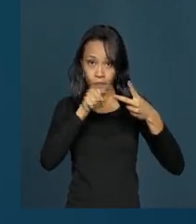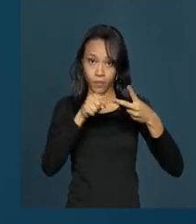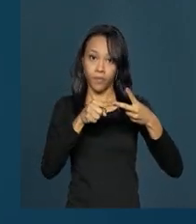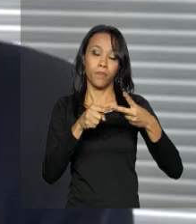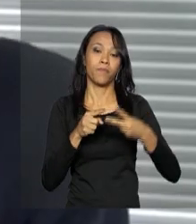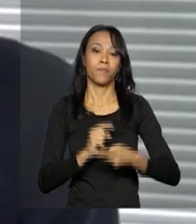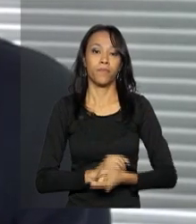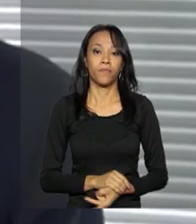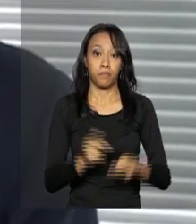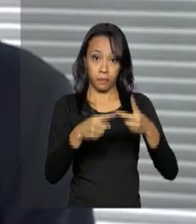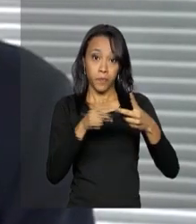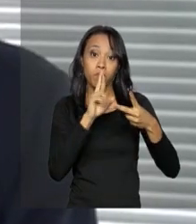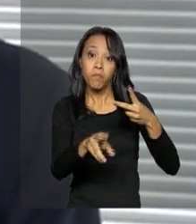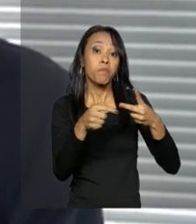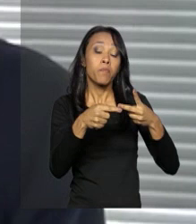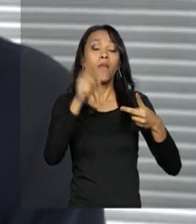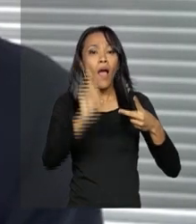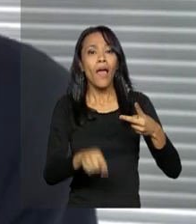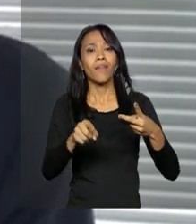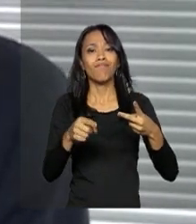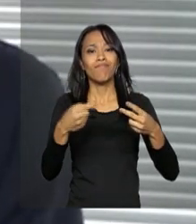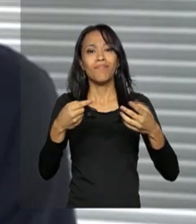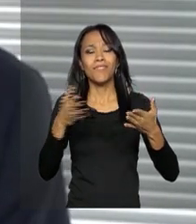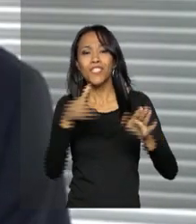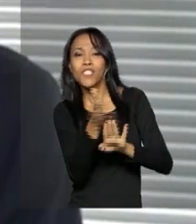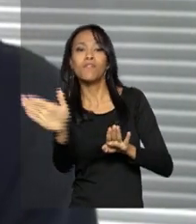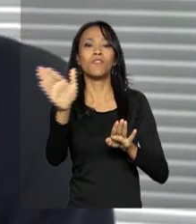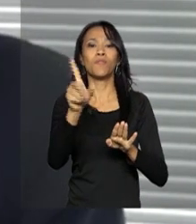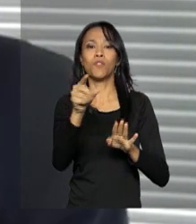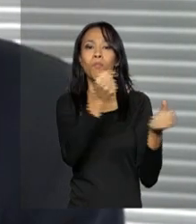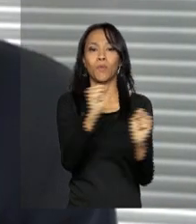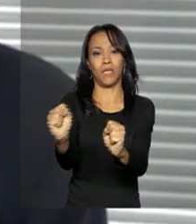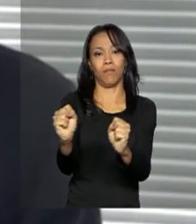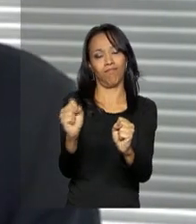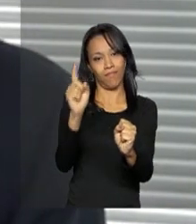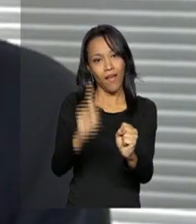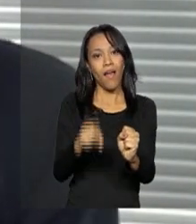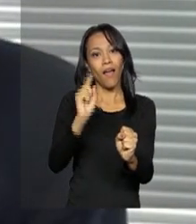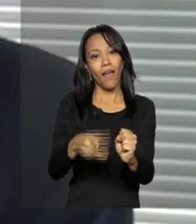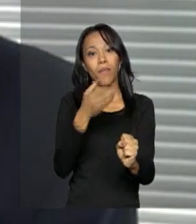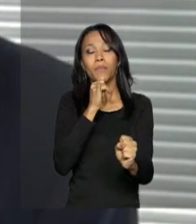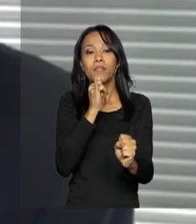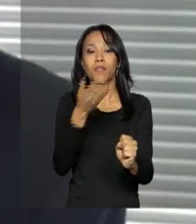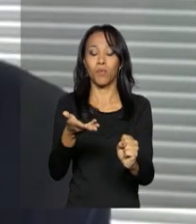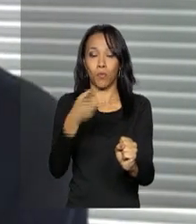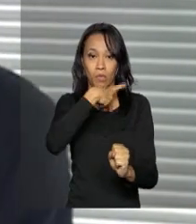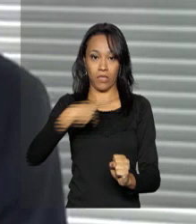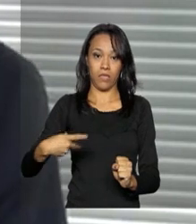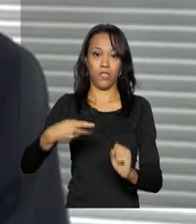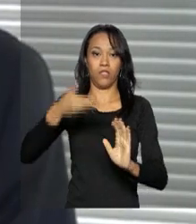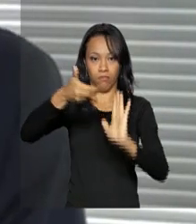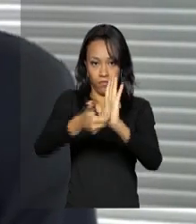impeachment primeiro que esse processo foi iniciado com desvio de poder foi uma Vingança eh do presidente Eduardo Cunha em relação a Presidente da